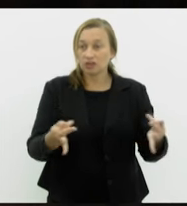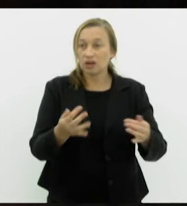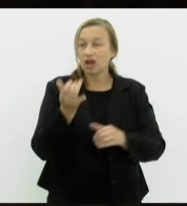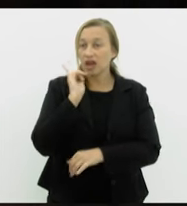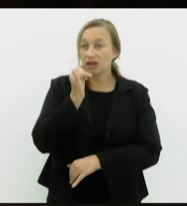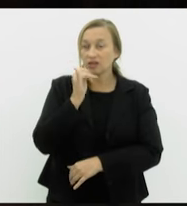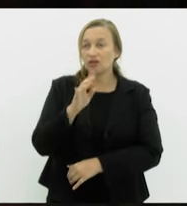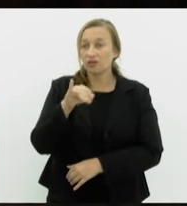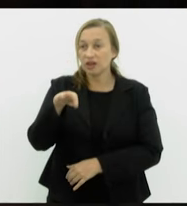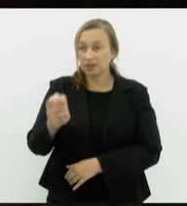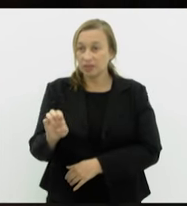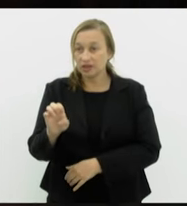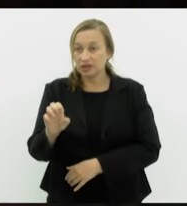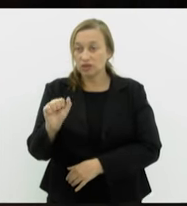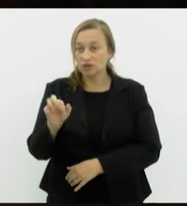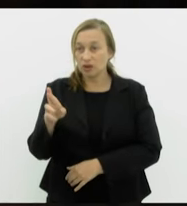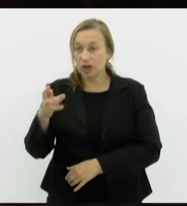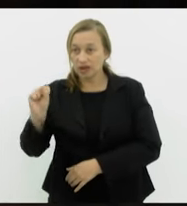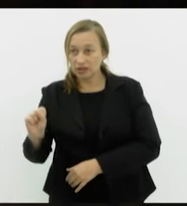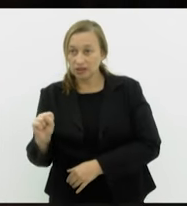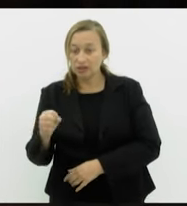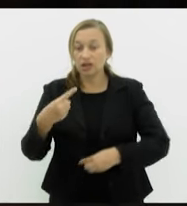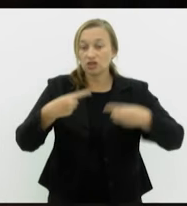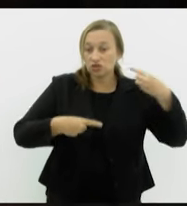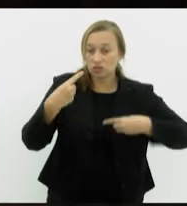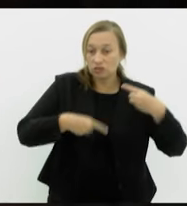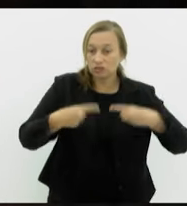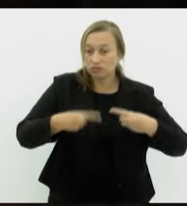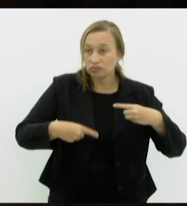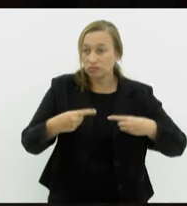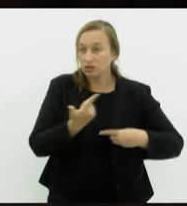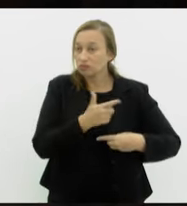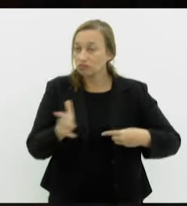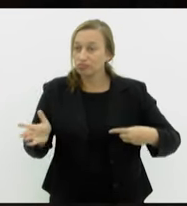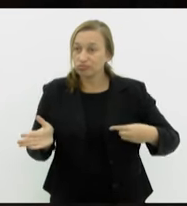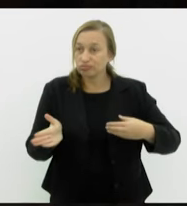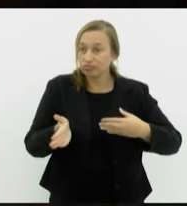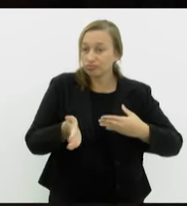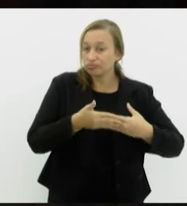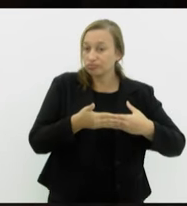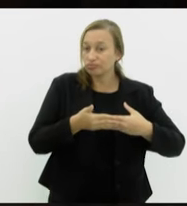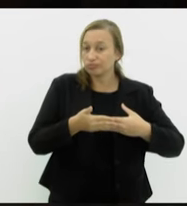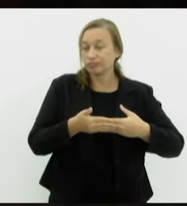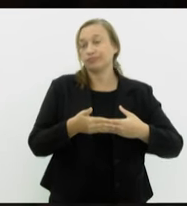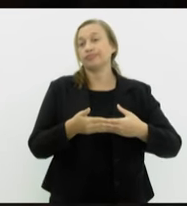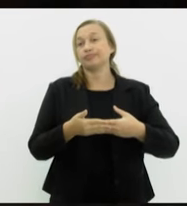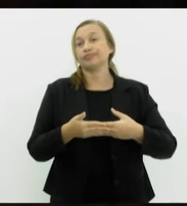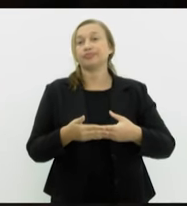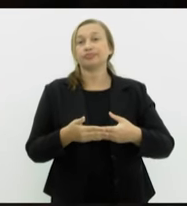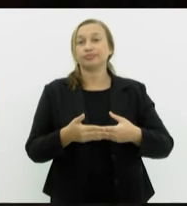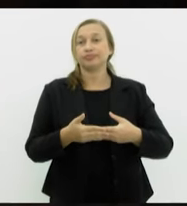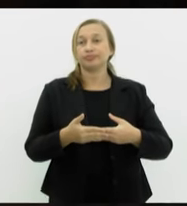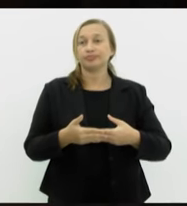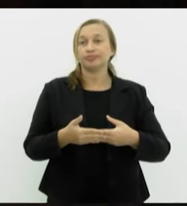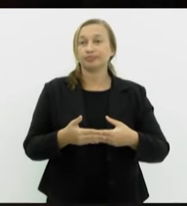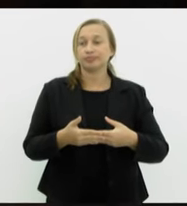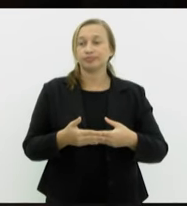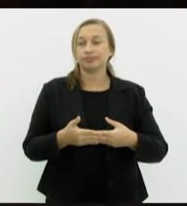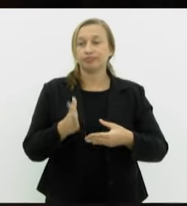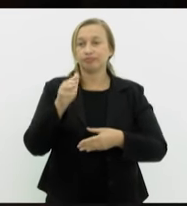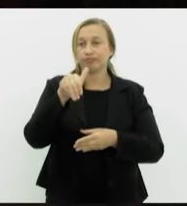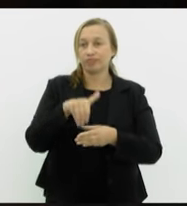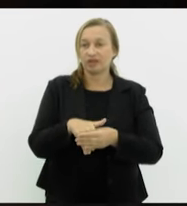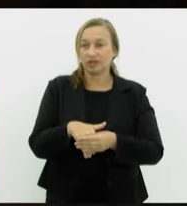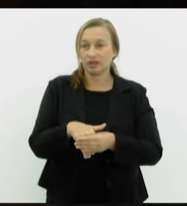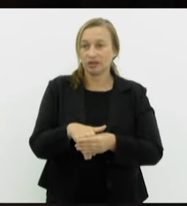Relator Felipe Soares. Em discussão, não havendo quem queira discutir, encerrada a